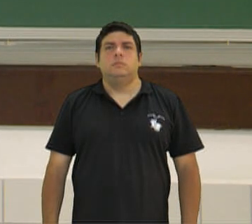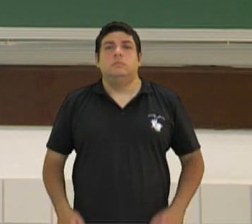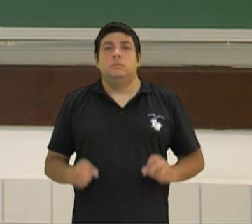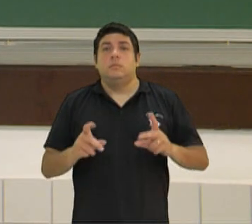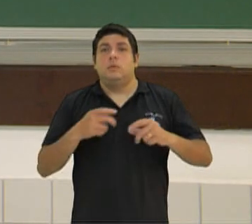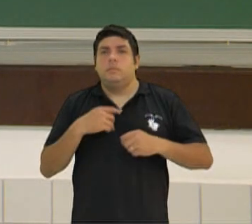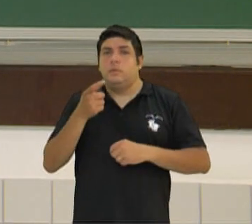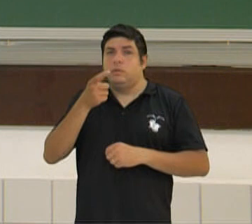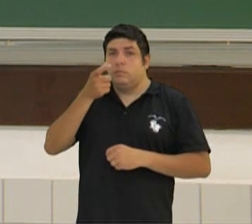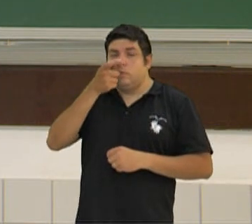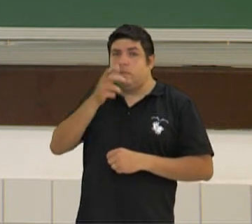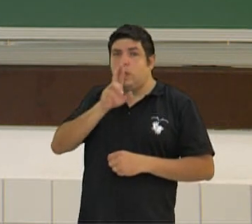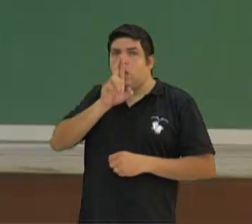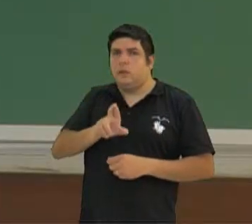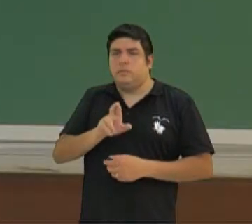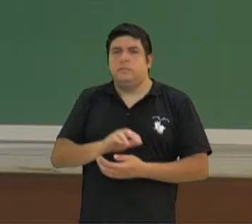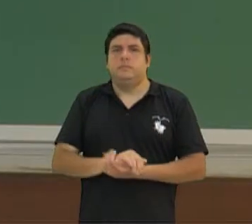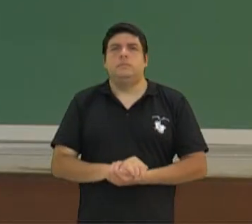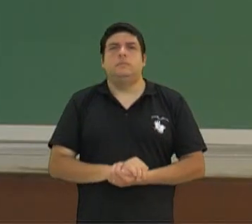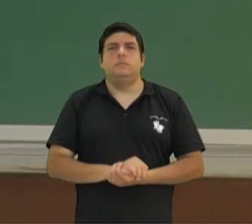Vamos ver as respostas. Number 1.